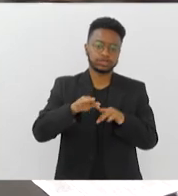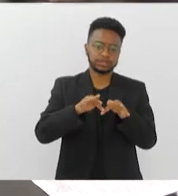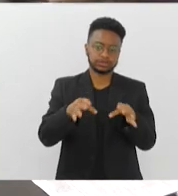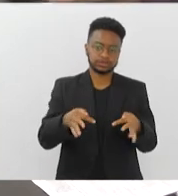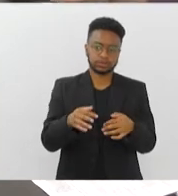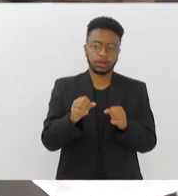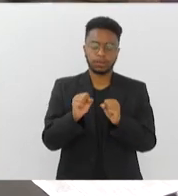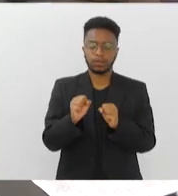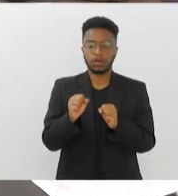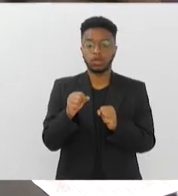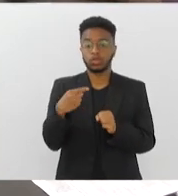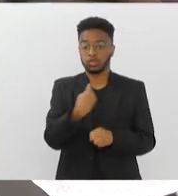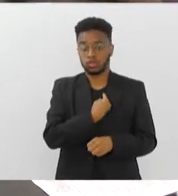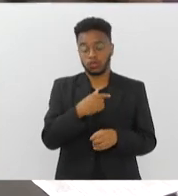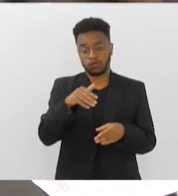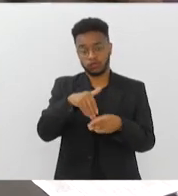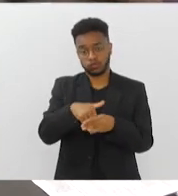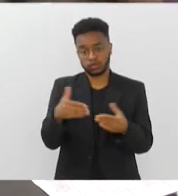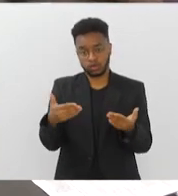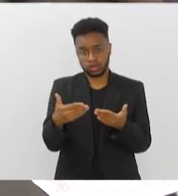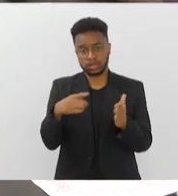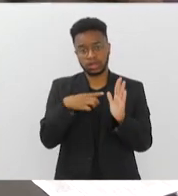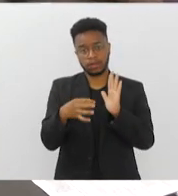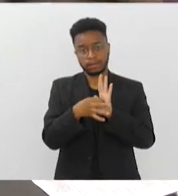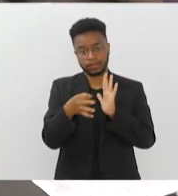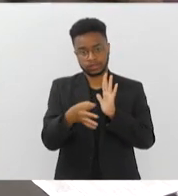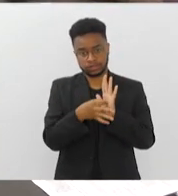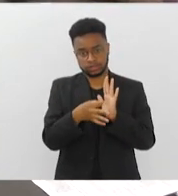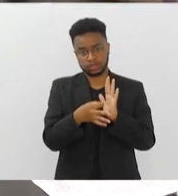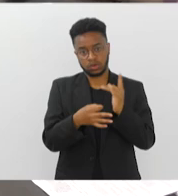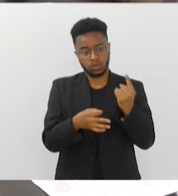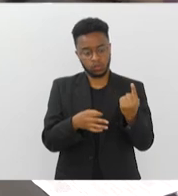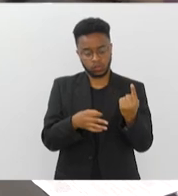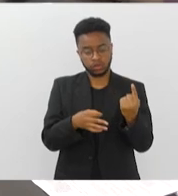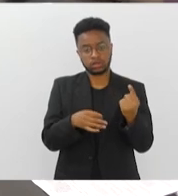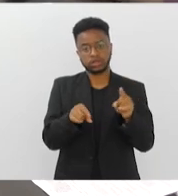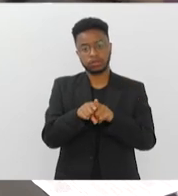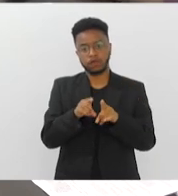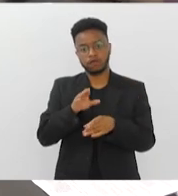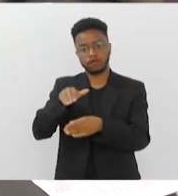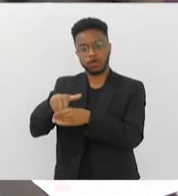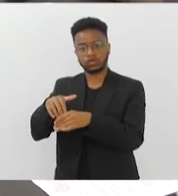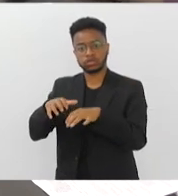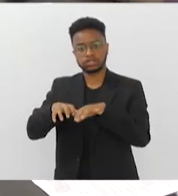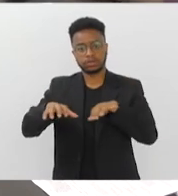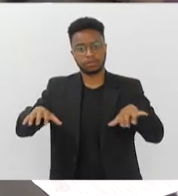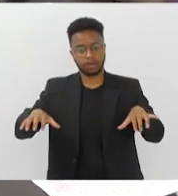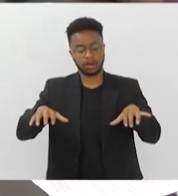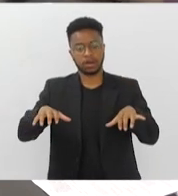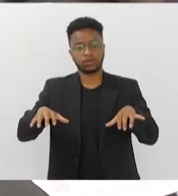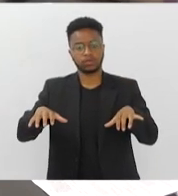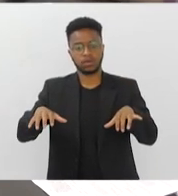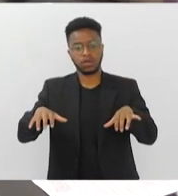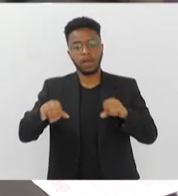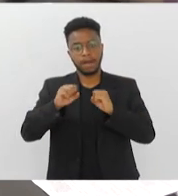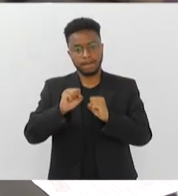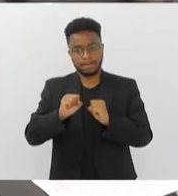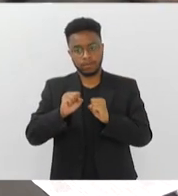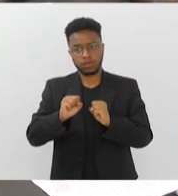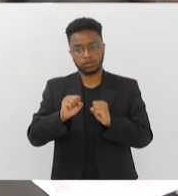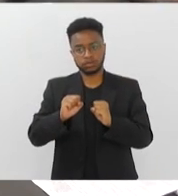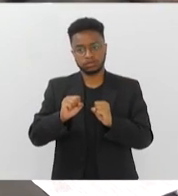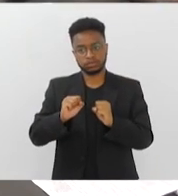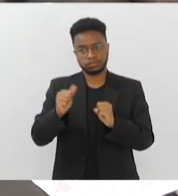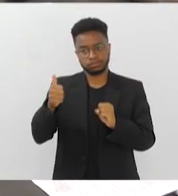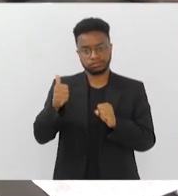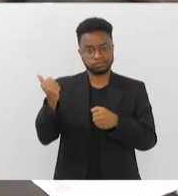em votação, na verdade, tem o parecer original e o voto em separado, que pode se tornar o voto